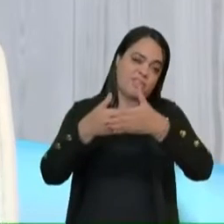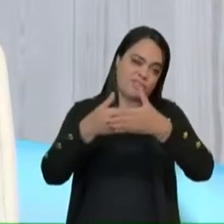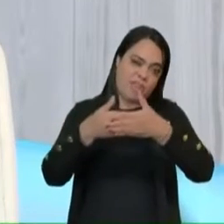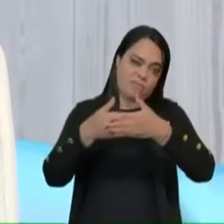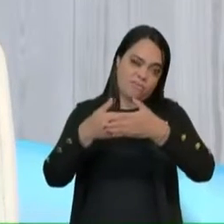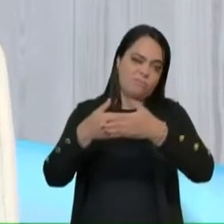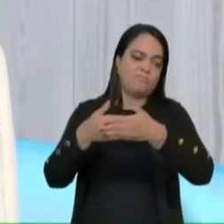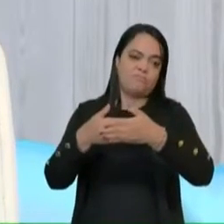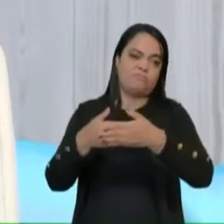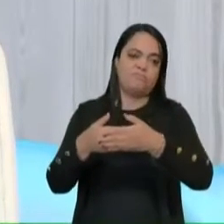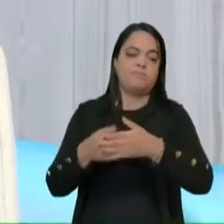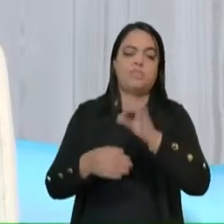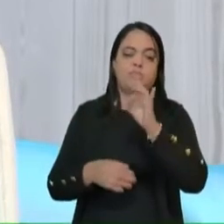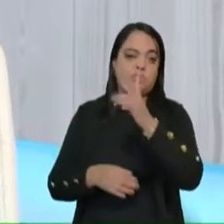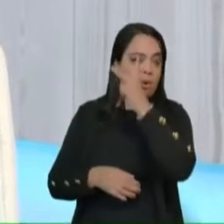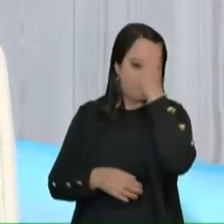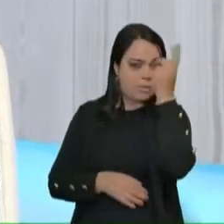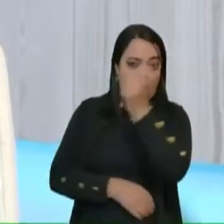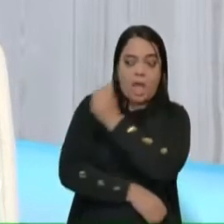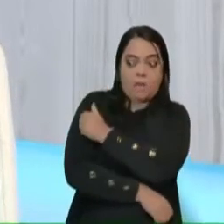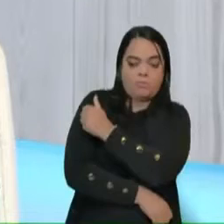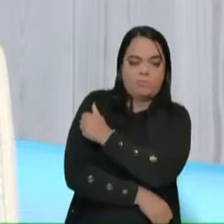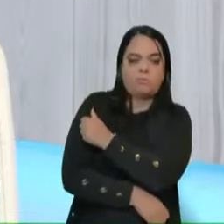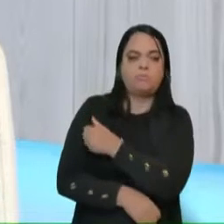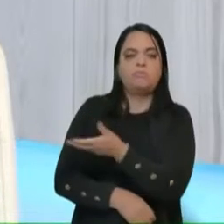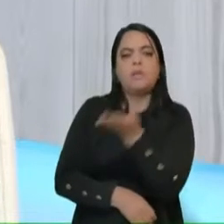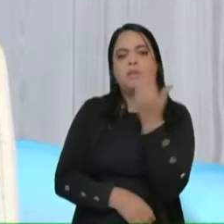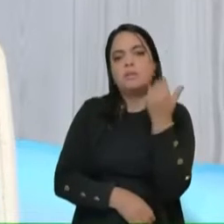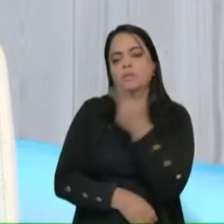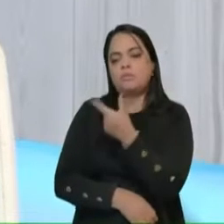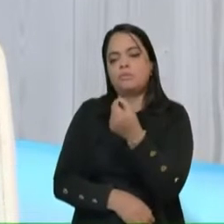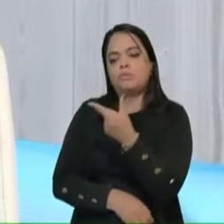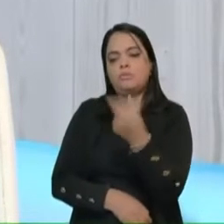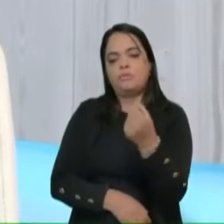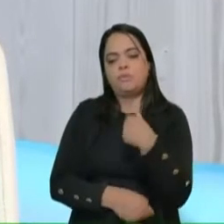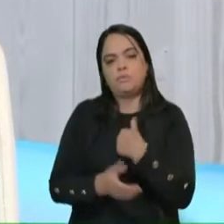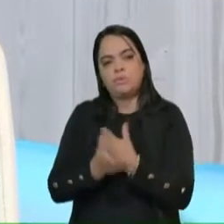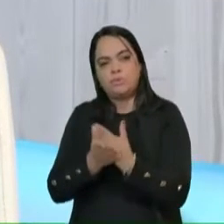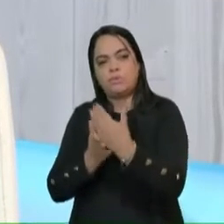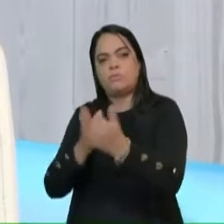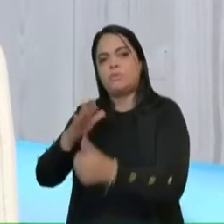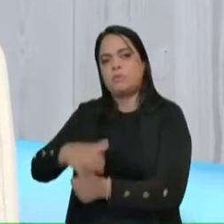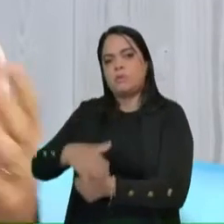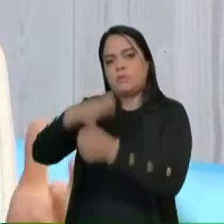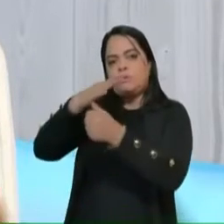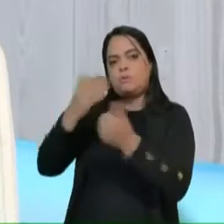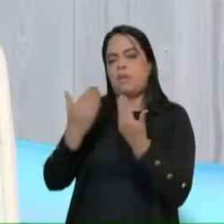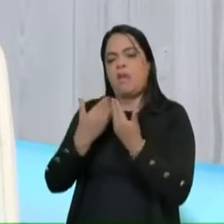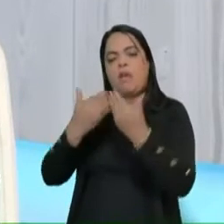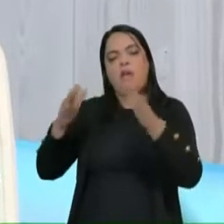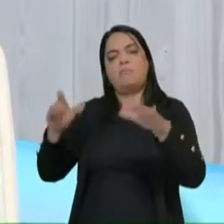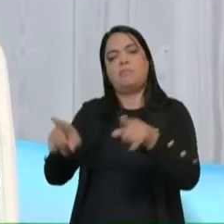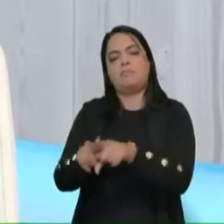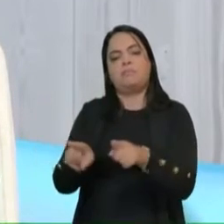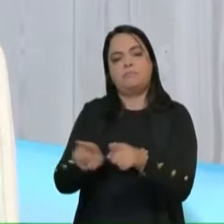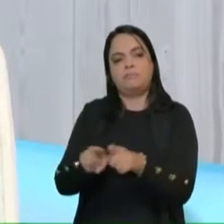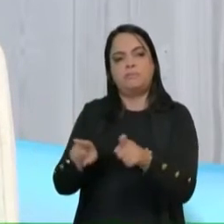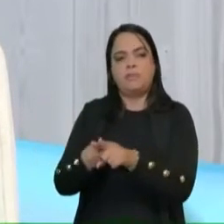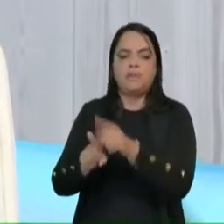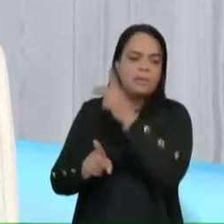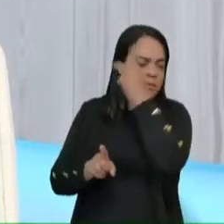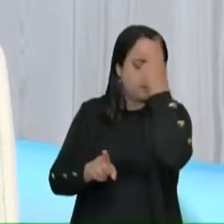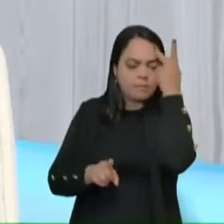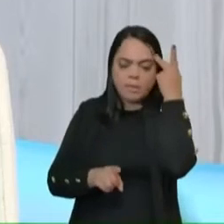restrito aos seminaristas E desde 2020 quando eu assumi a Reitoria do seminário a gente abriu também para o